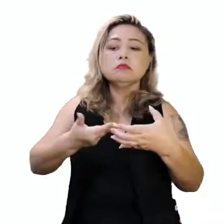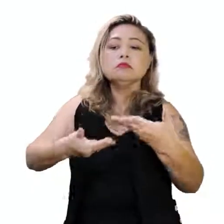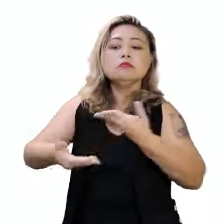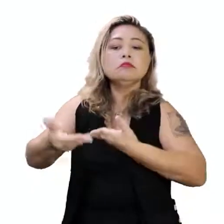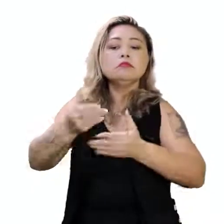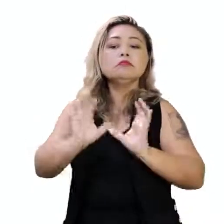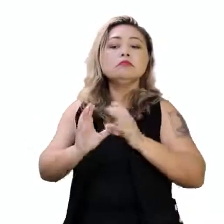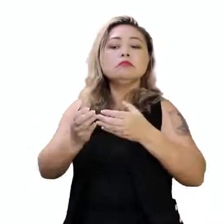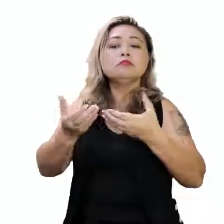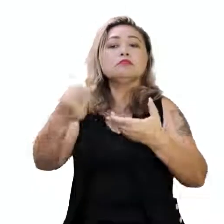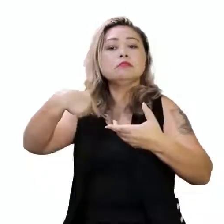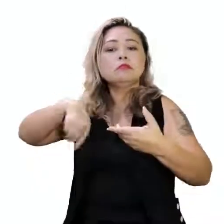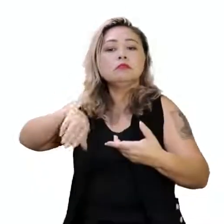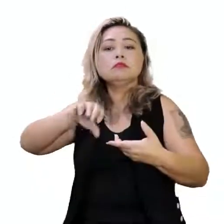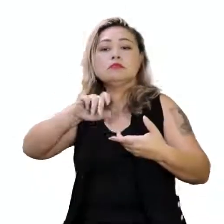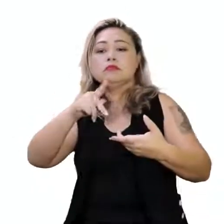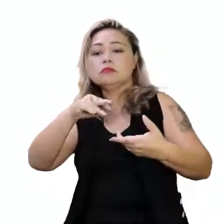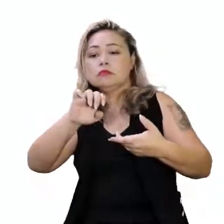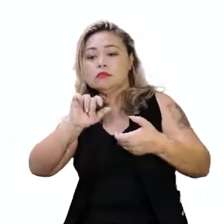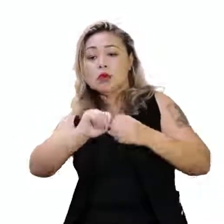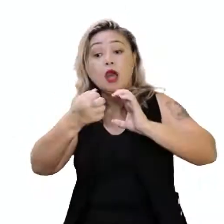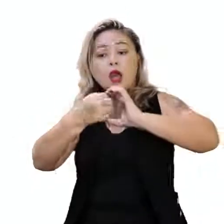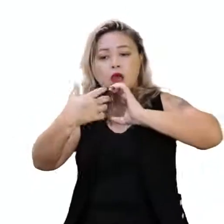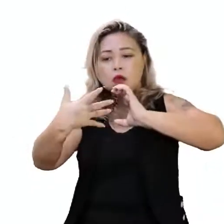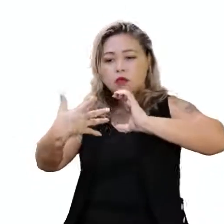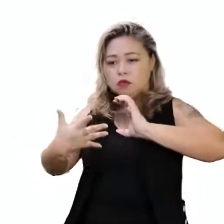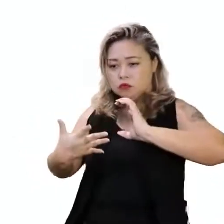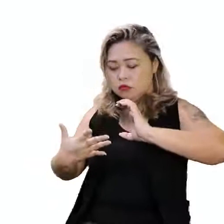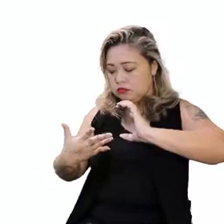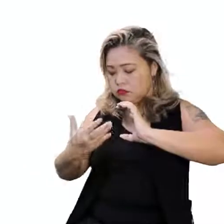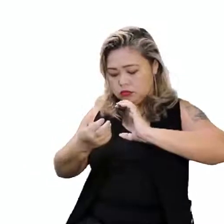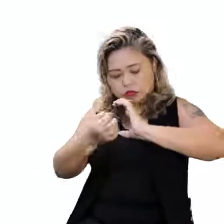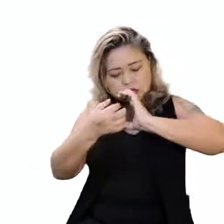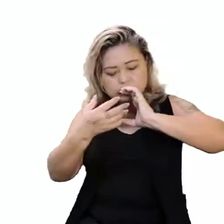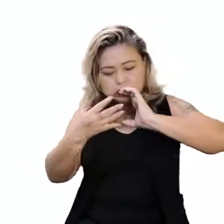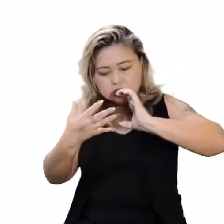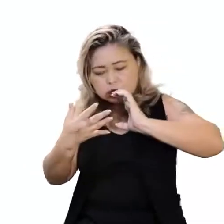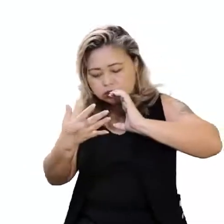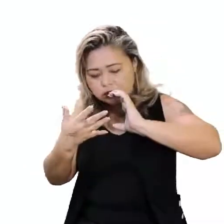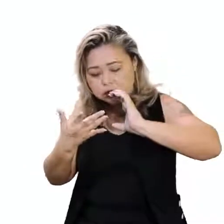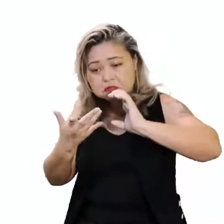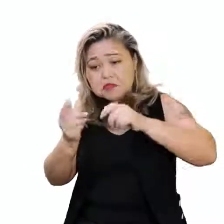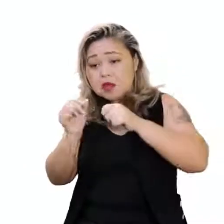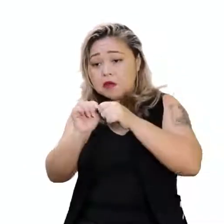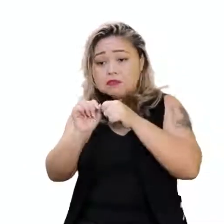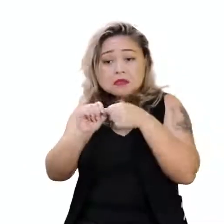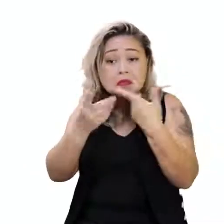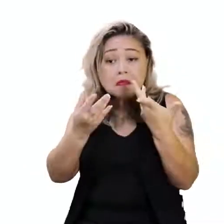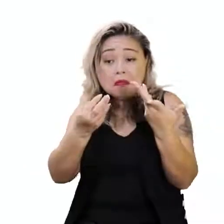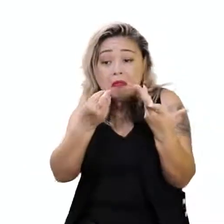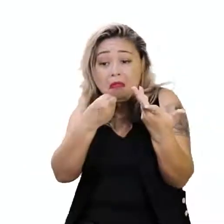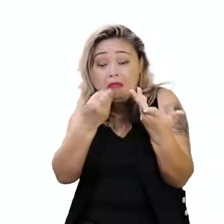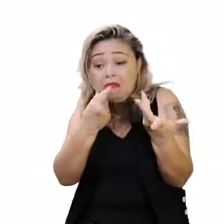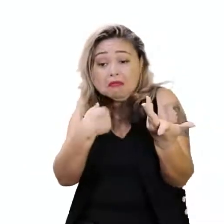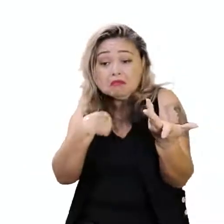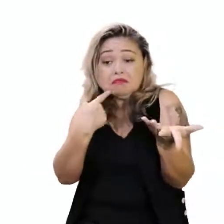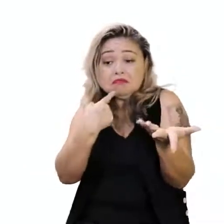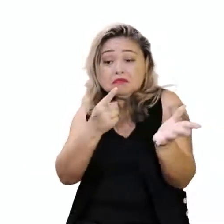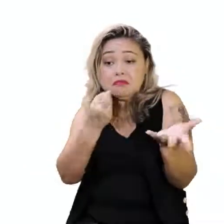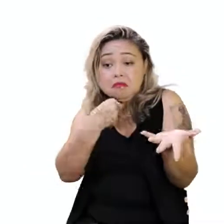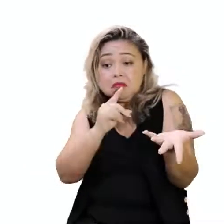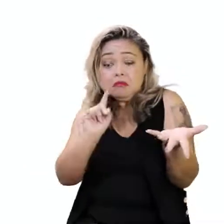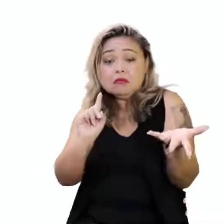essas espécies, aqueles que tinham características muito insignificantes, se eu posso dizer assim,